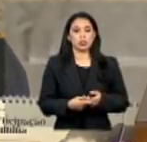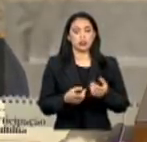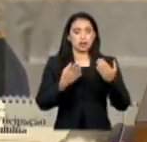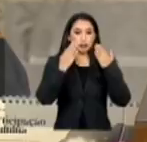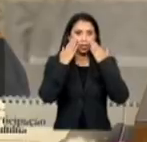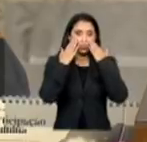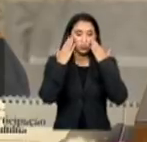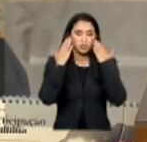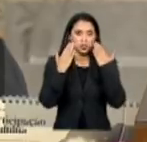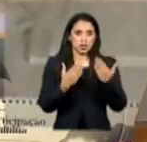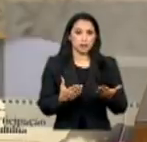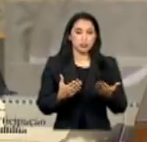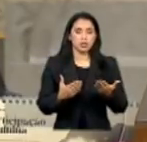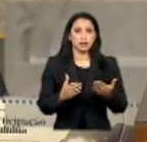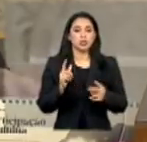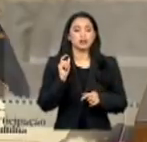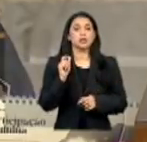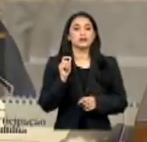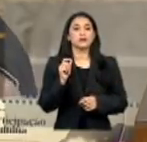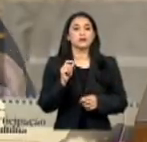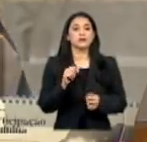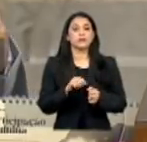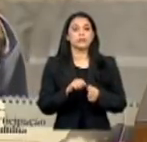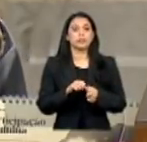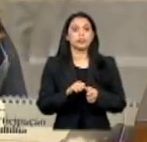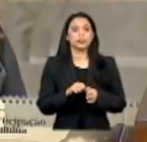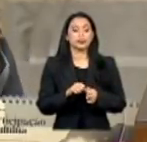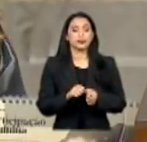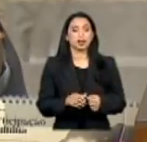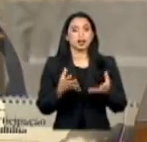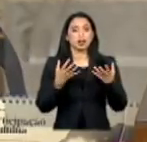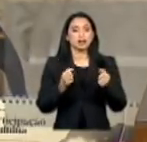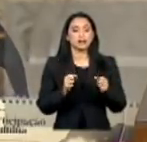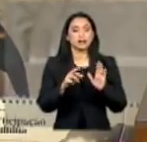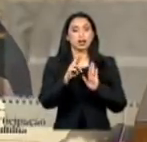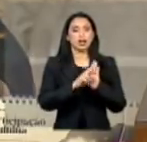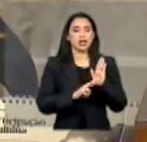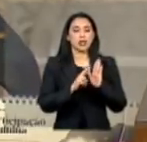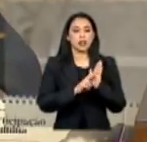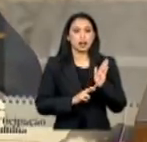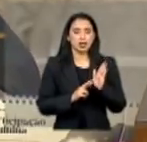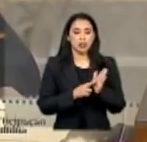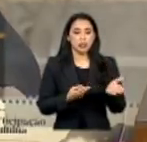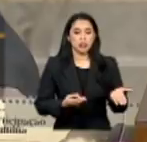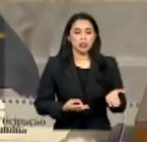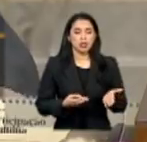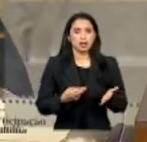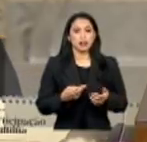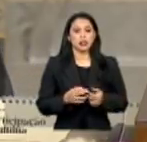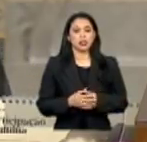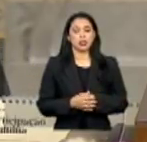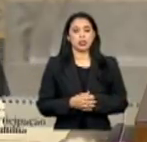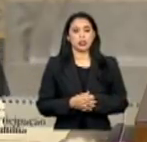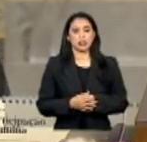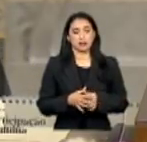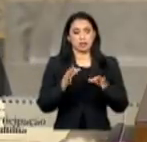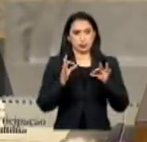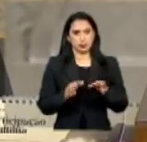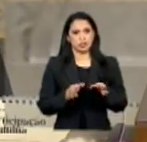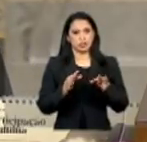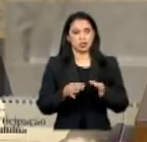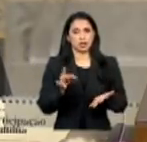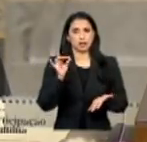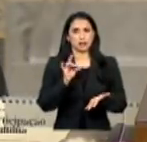som de suas alegações finais com ele considerou que a regra do 470 cpp garantia o ã